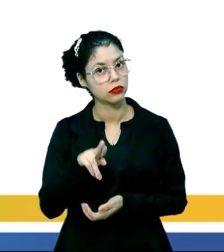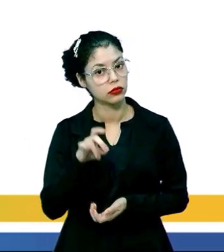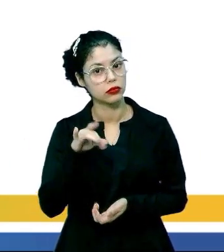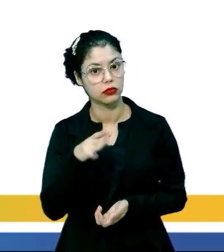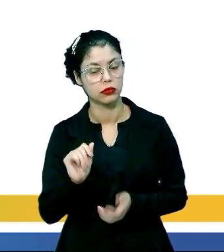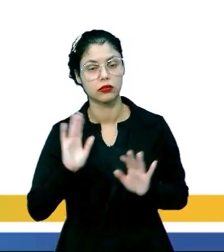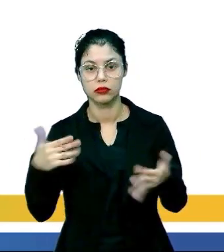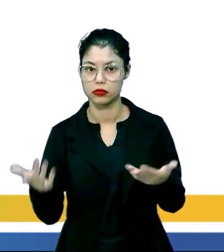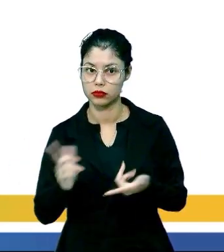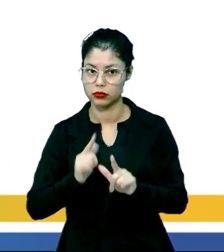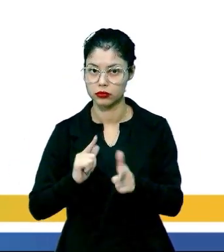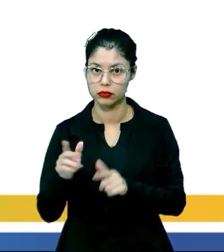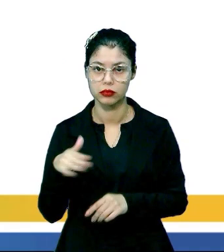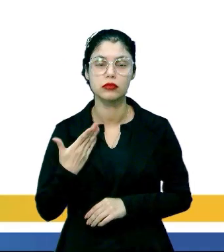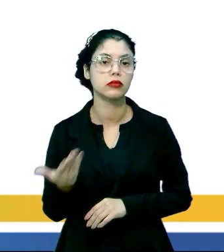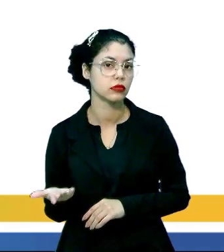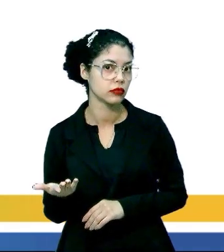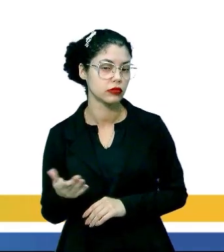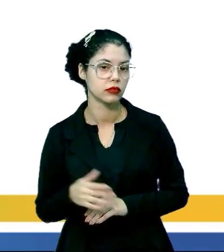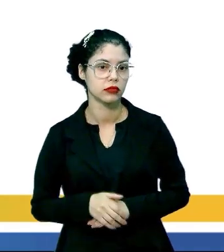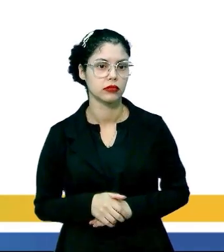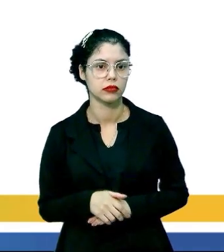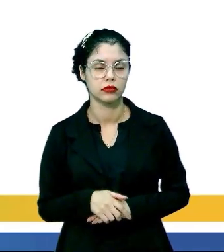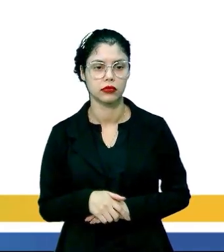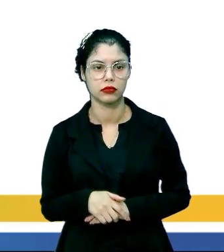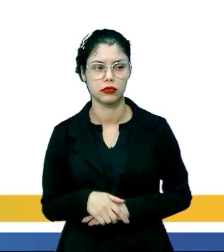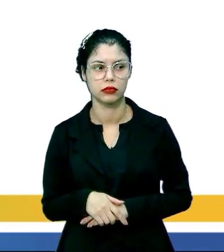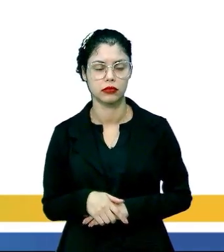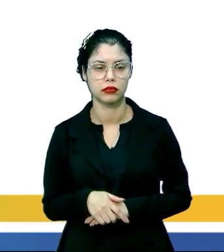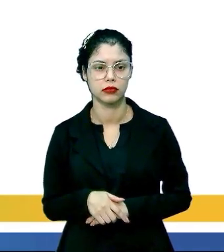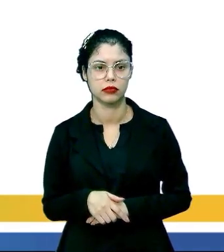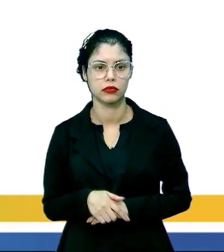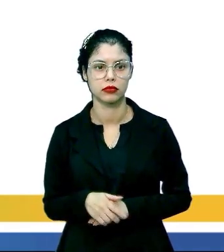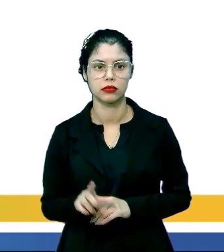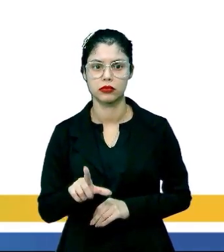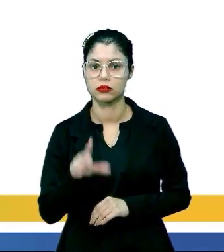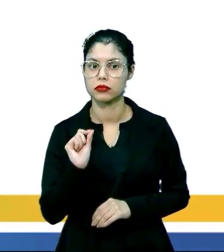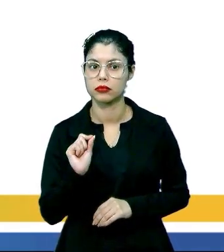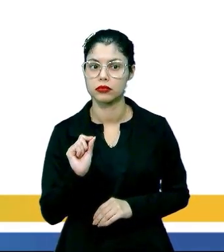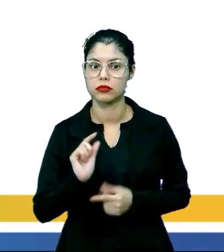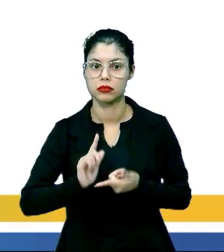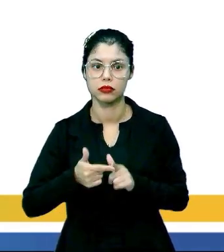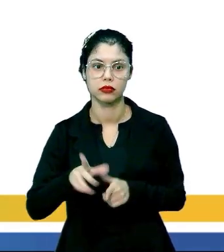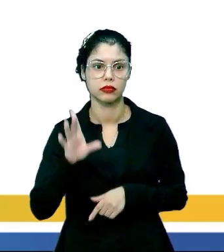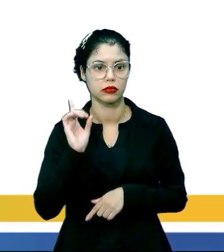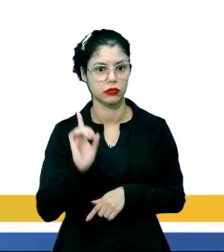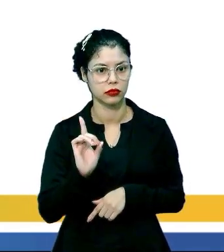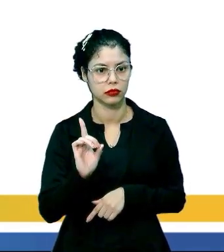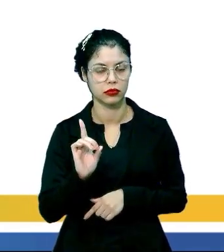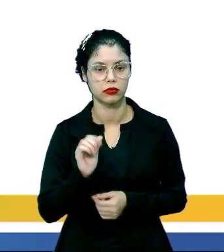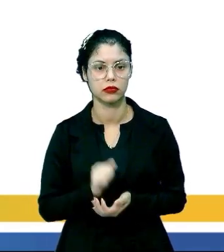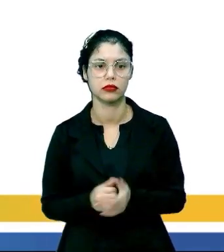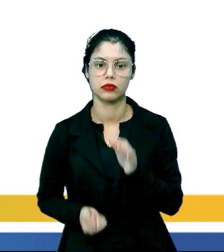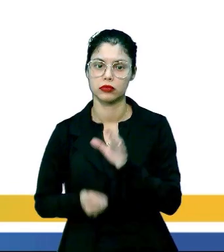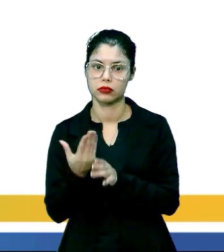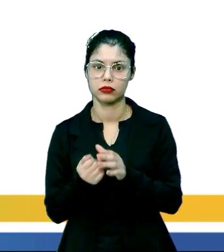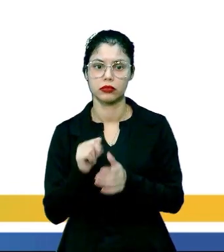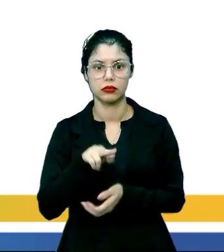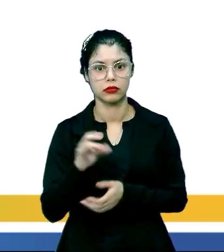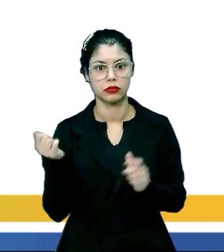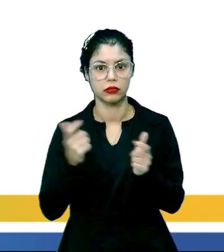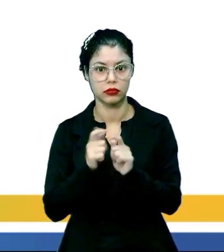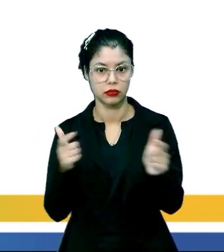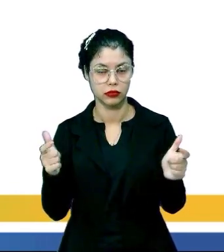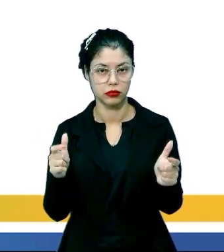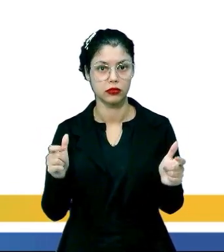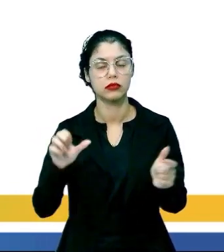e aminoácidos. E aí, qual seria a questão correta? Questão correta, questão D, né, pessoal? Produziu